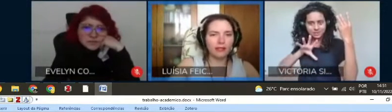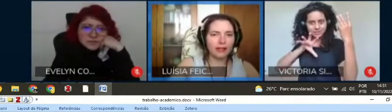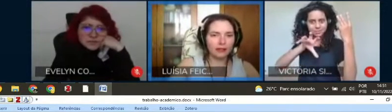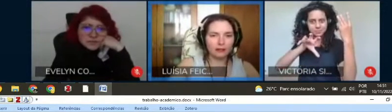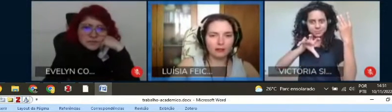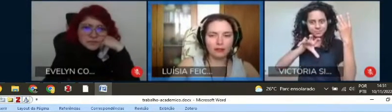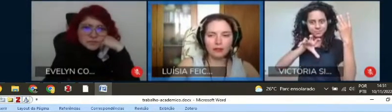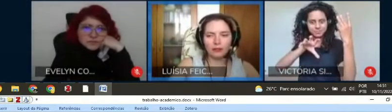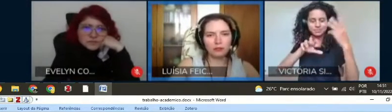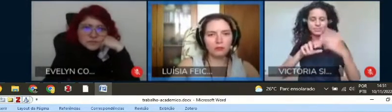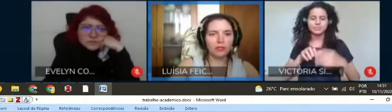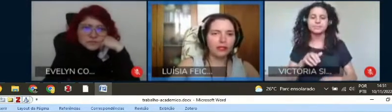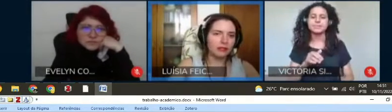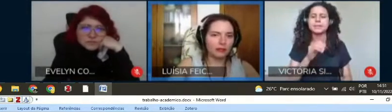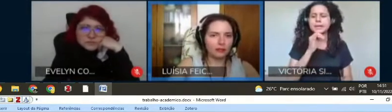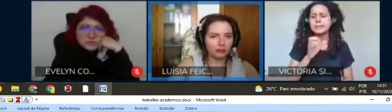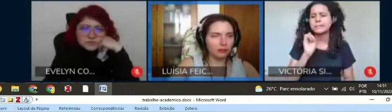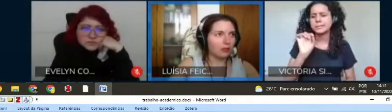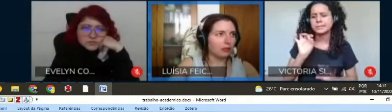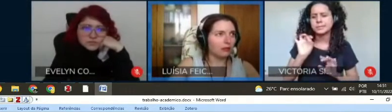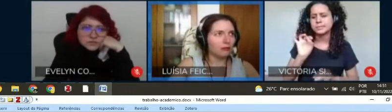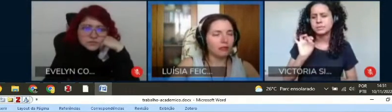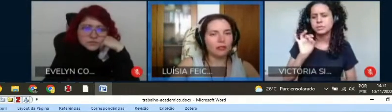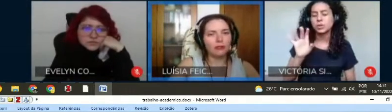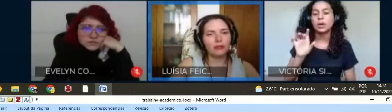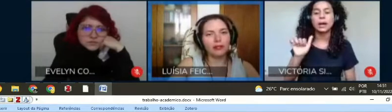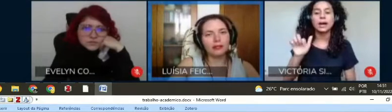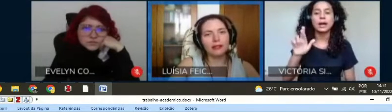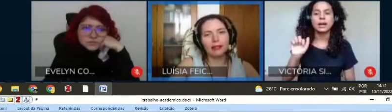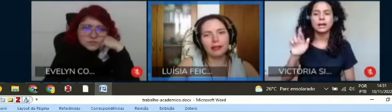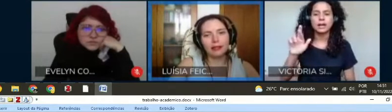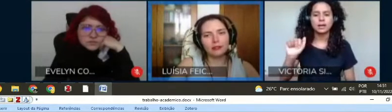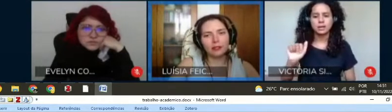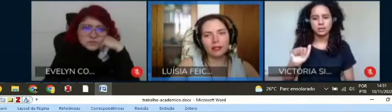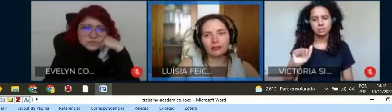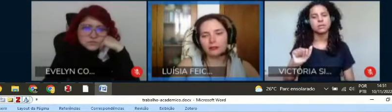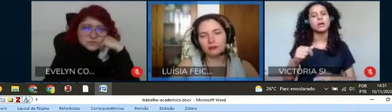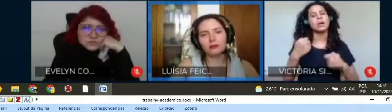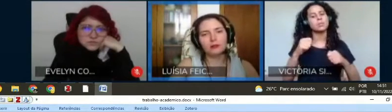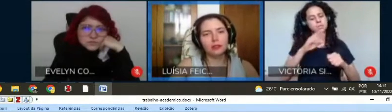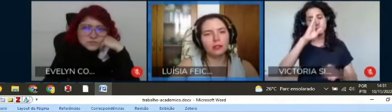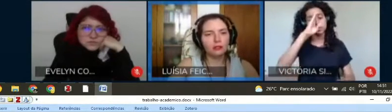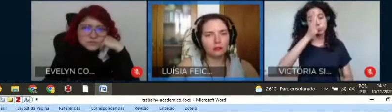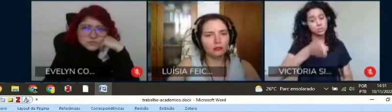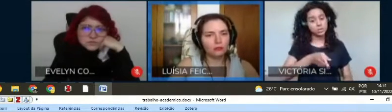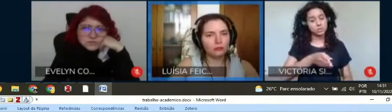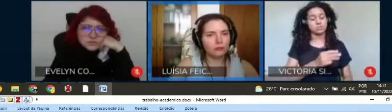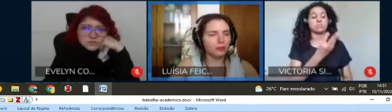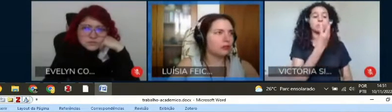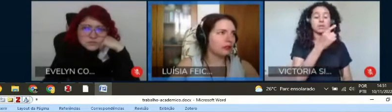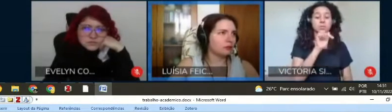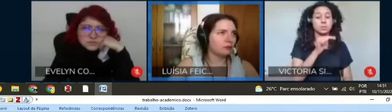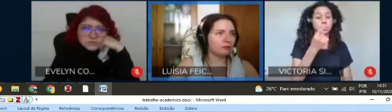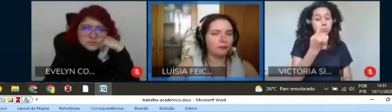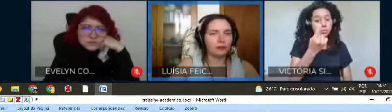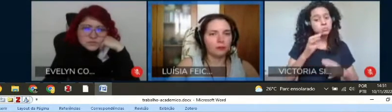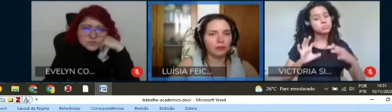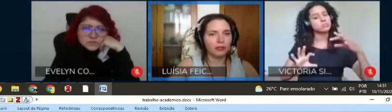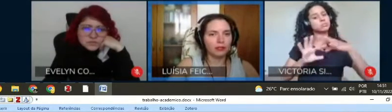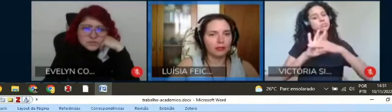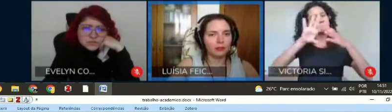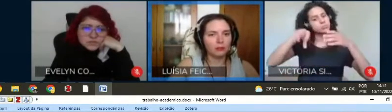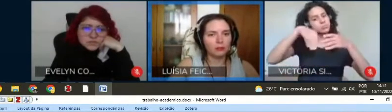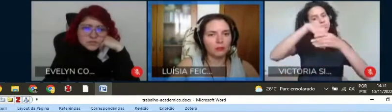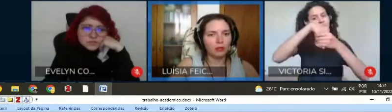só tivesse arara, eu não poderia ter isso aqui. Eu teria que falar da arara direto no meu 3.1.